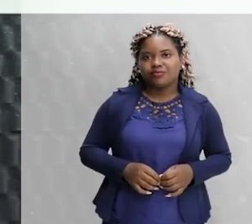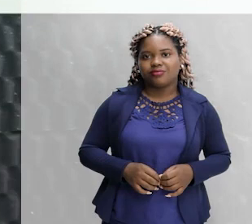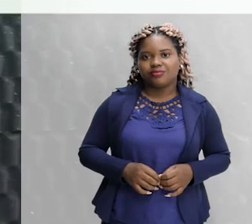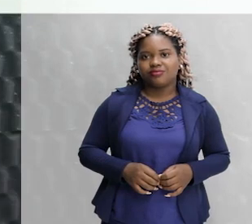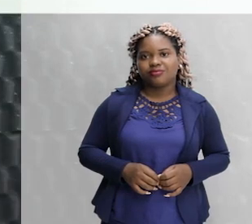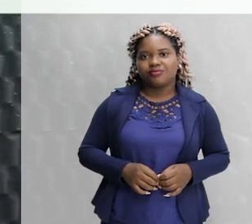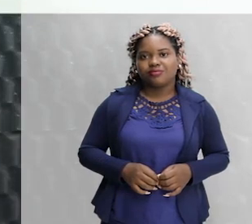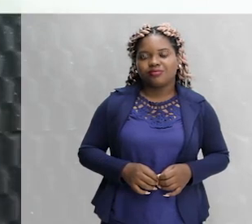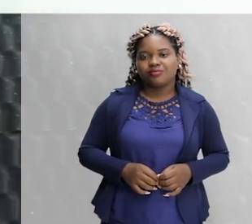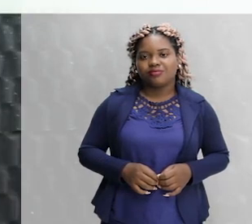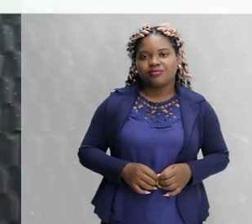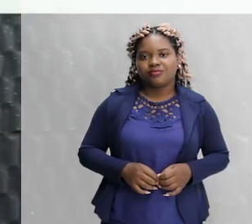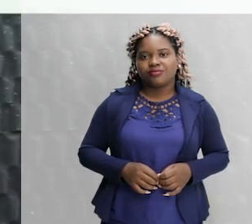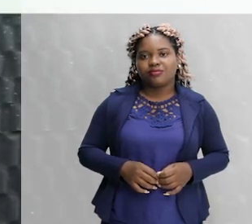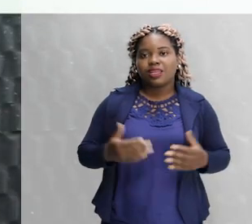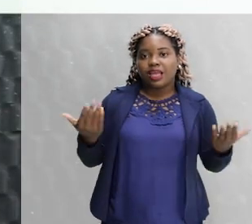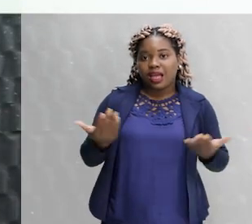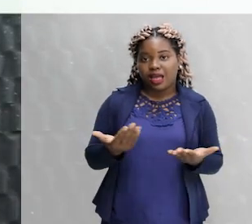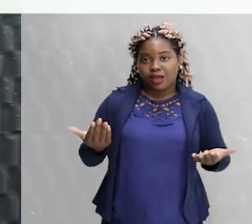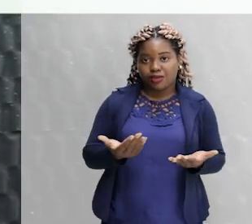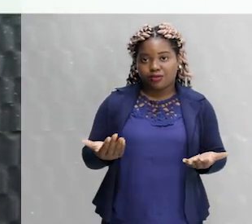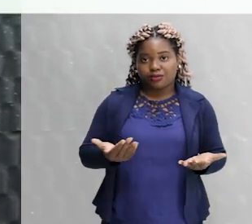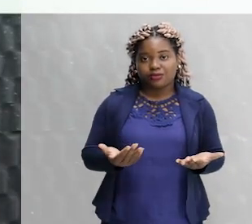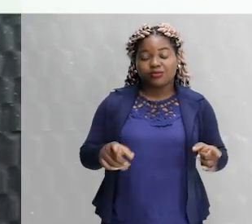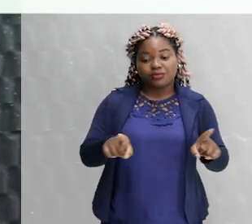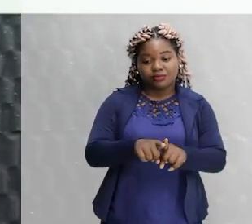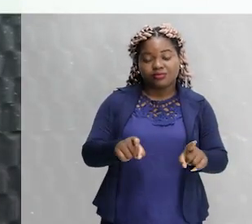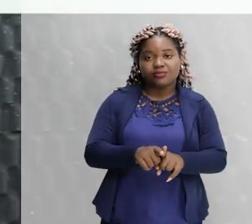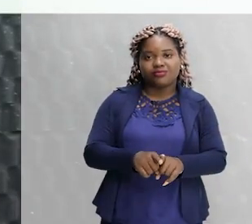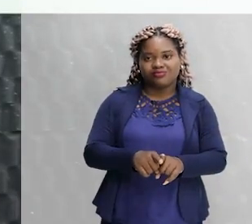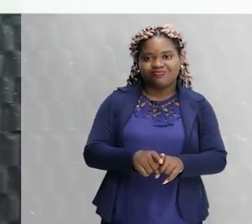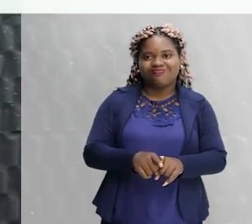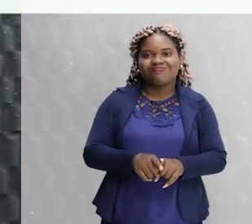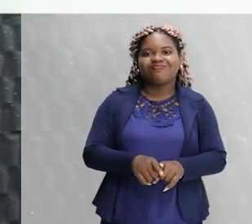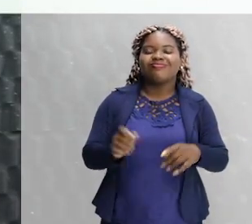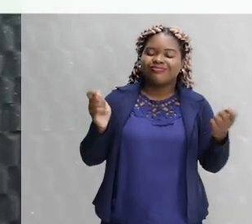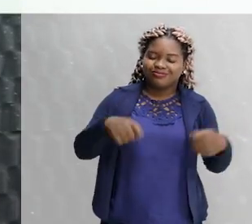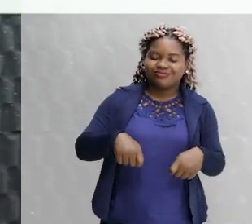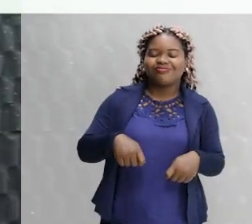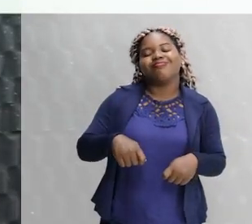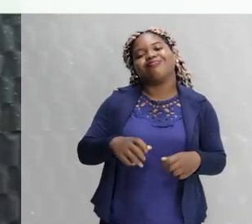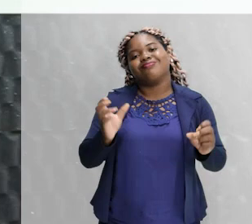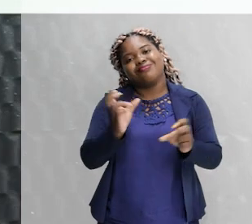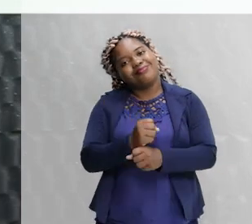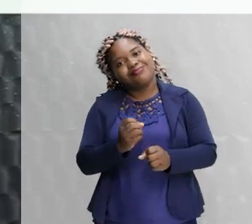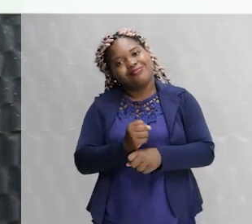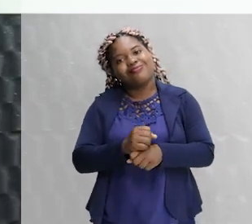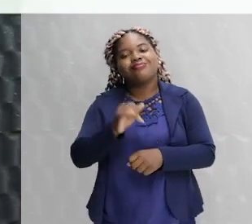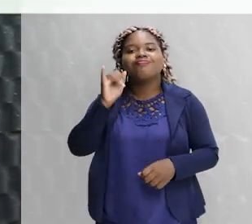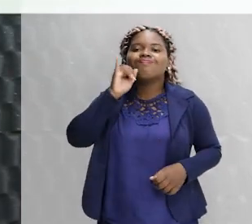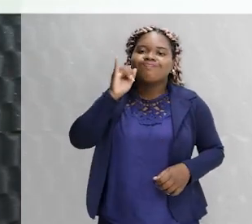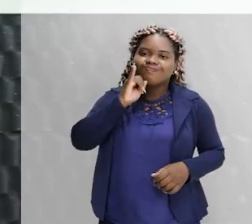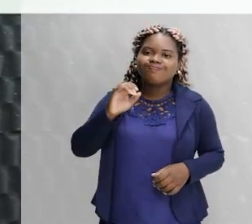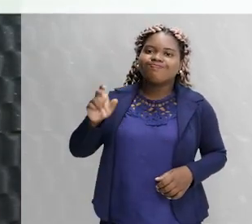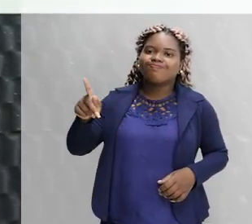se fosse uma média aritmética simples. Agora a gente vai ver que também ela pode ser calculada por uma média ponderada. Por